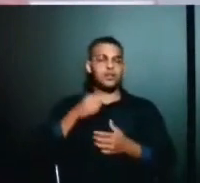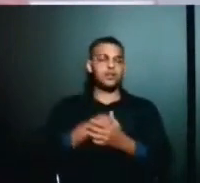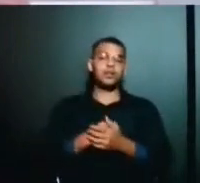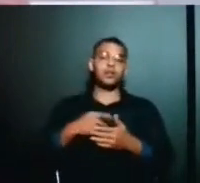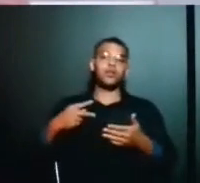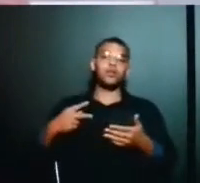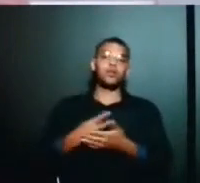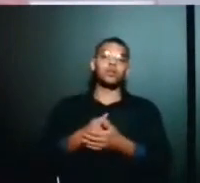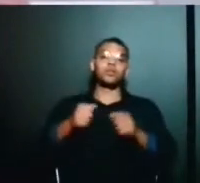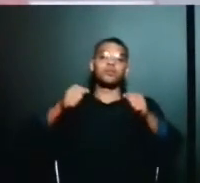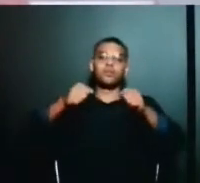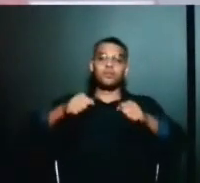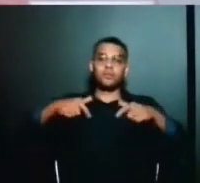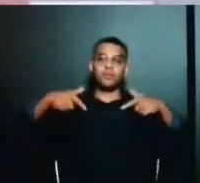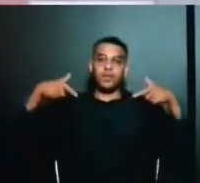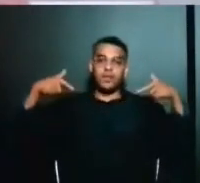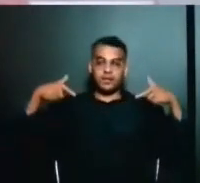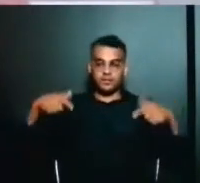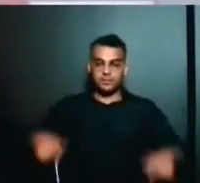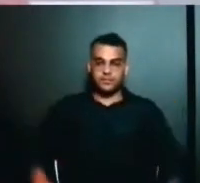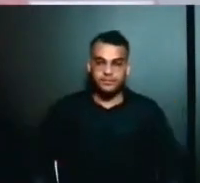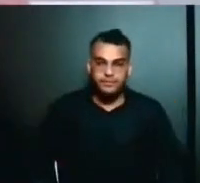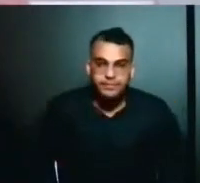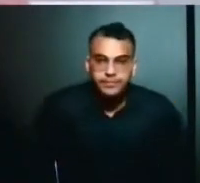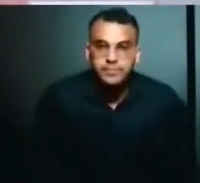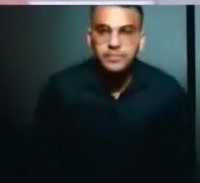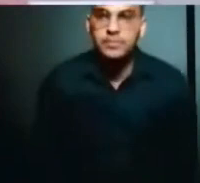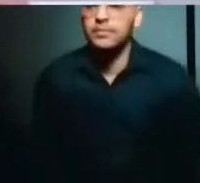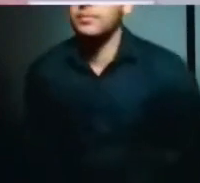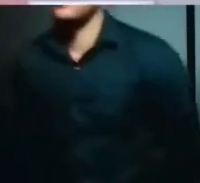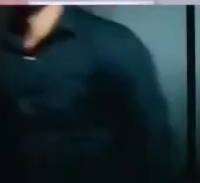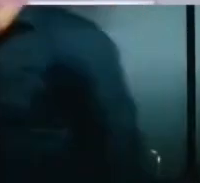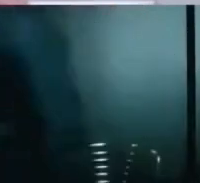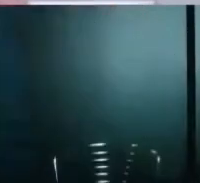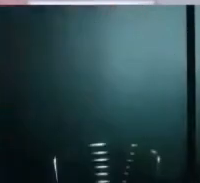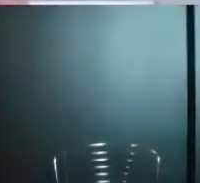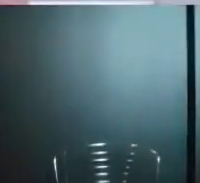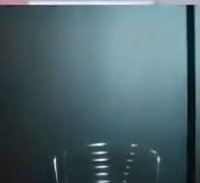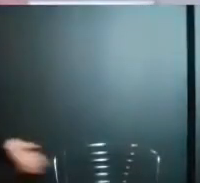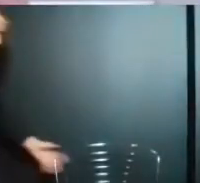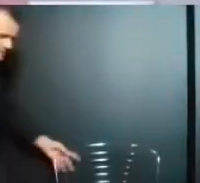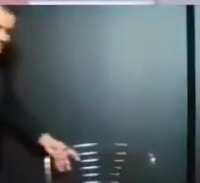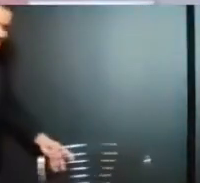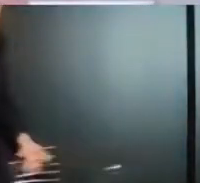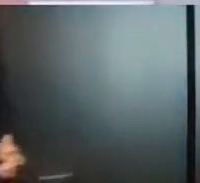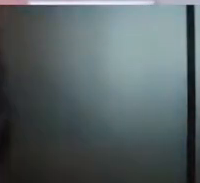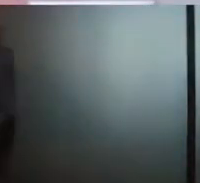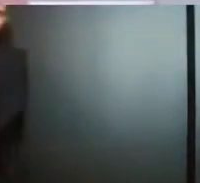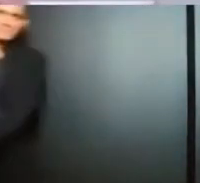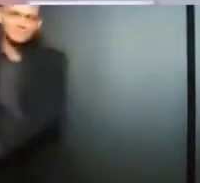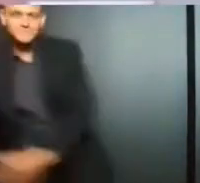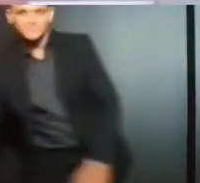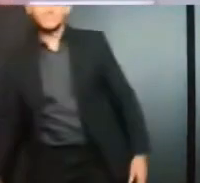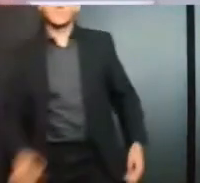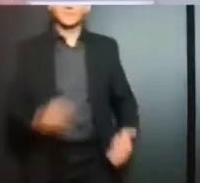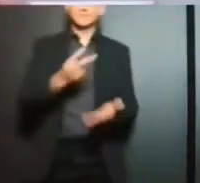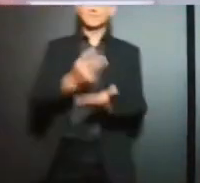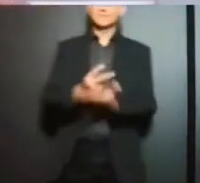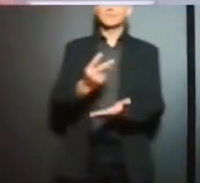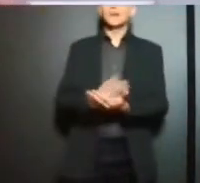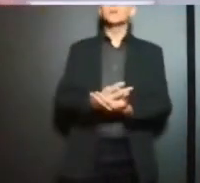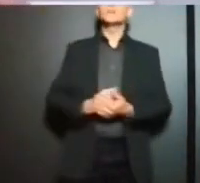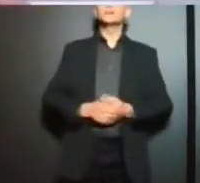Assembleia Legislativa porque foram apresentados inúmeros projetos sobre mulheres. O tempo todo, toda